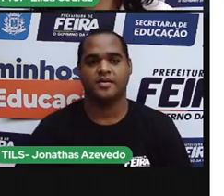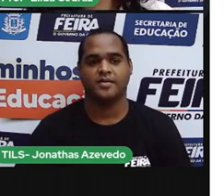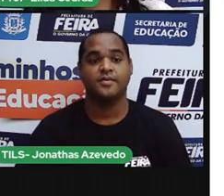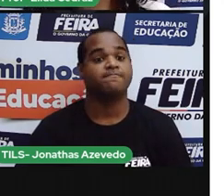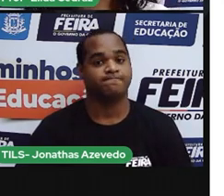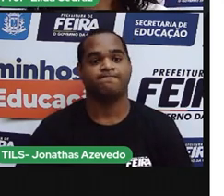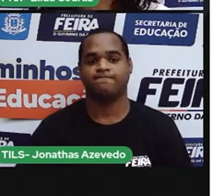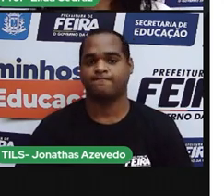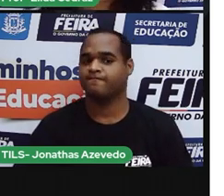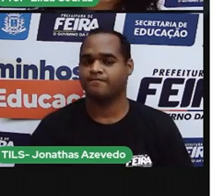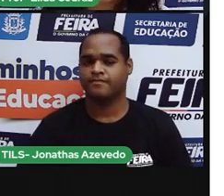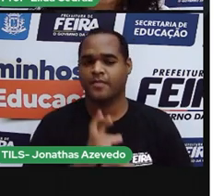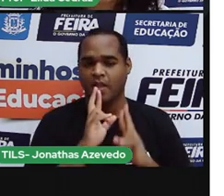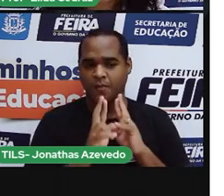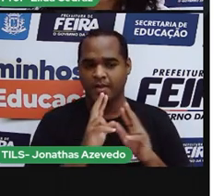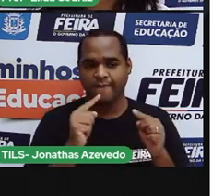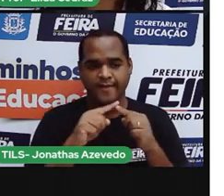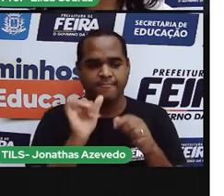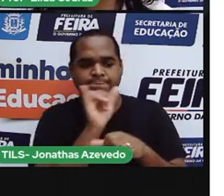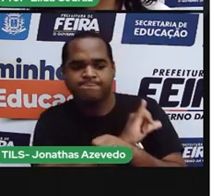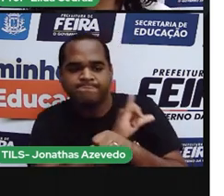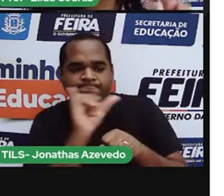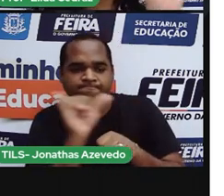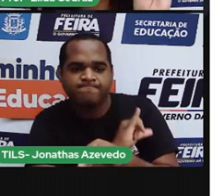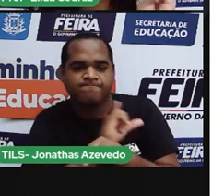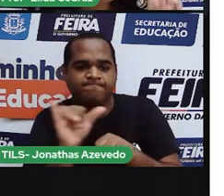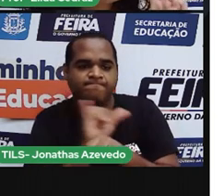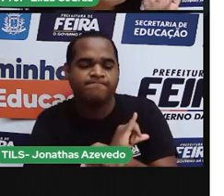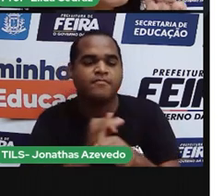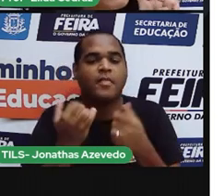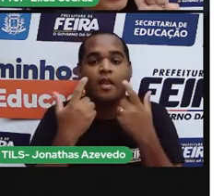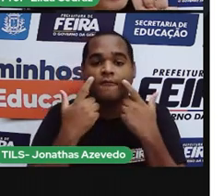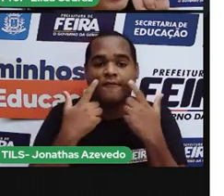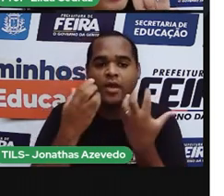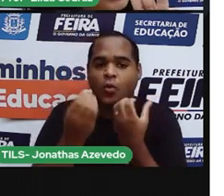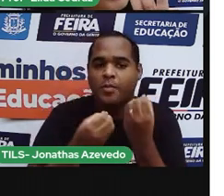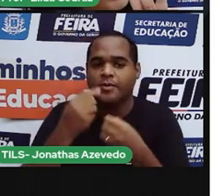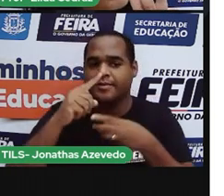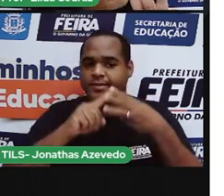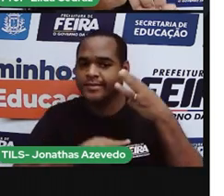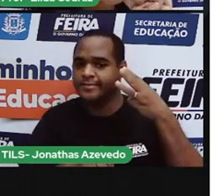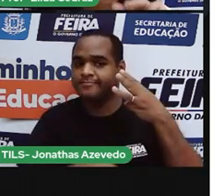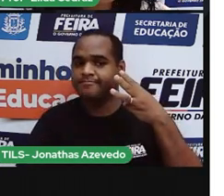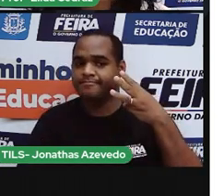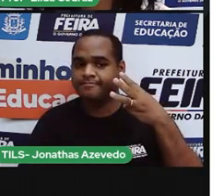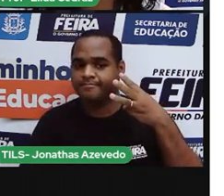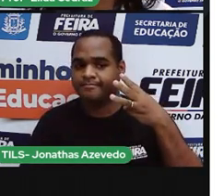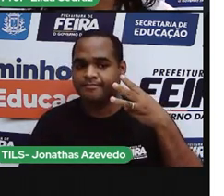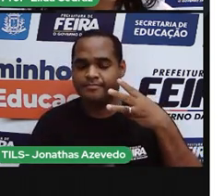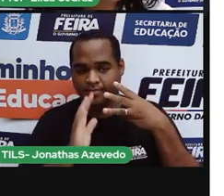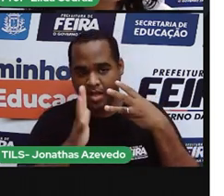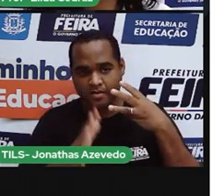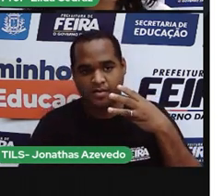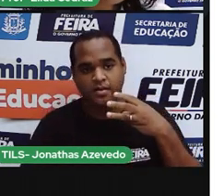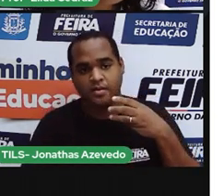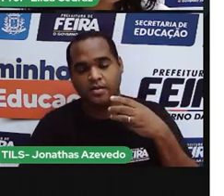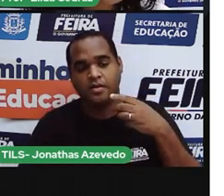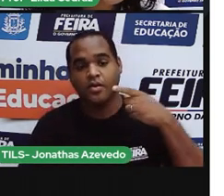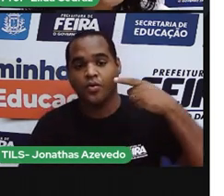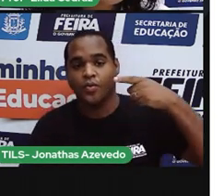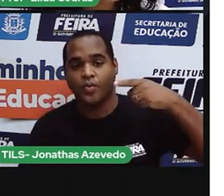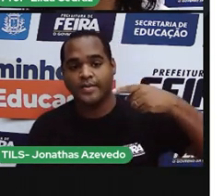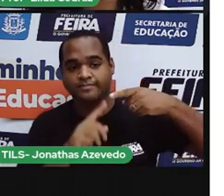Essas são as formas de estratégia. Nós utilizamos 3 estratégias. Uma foi